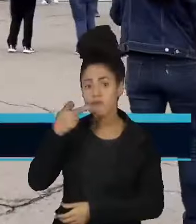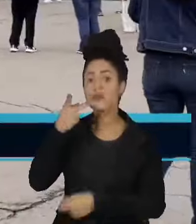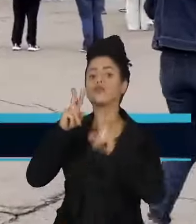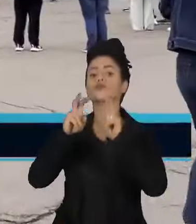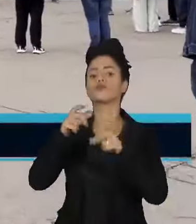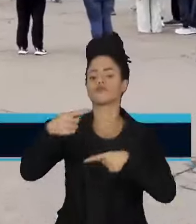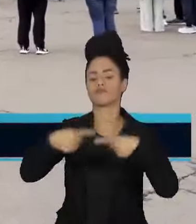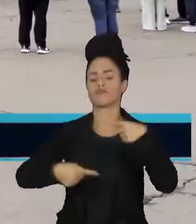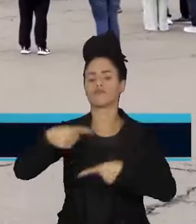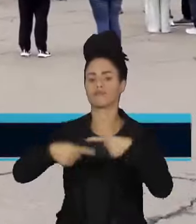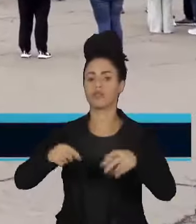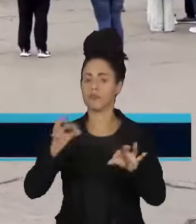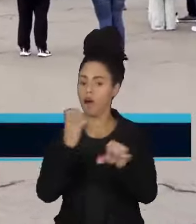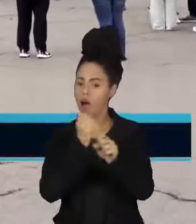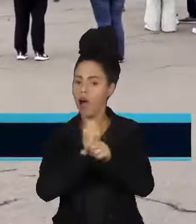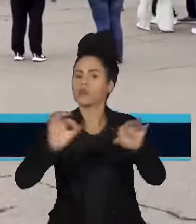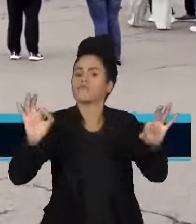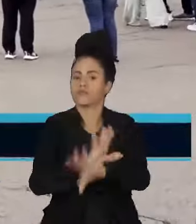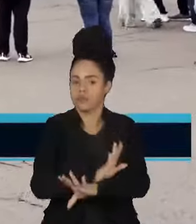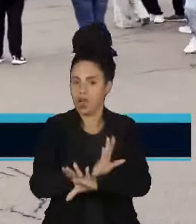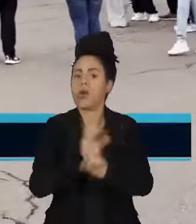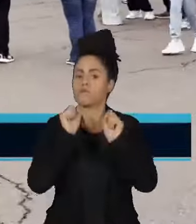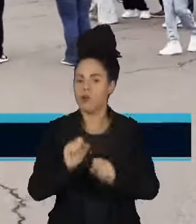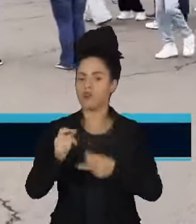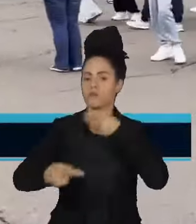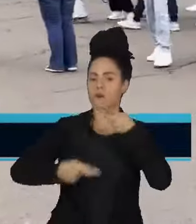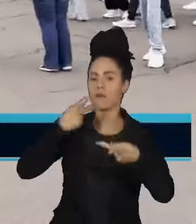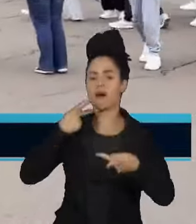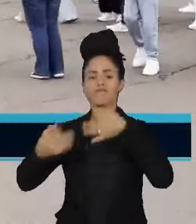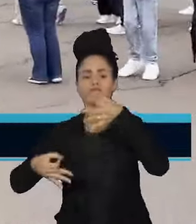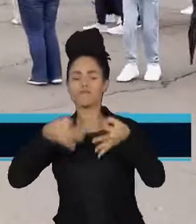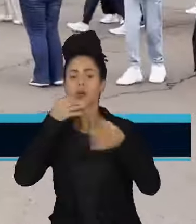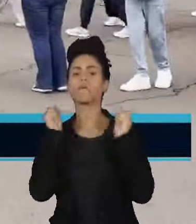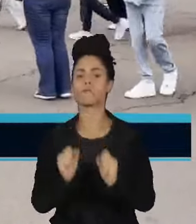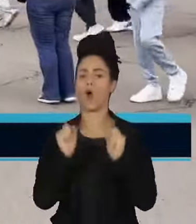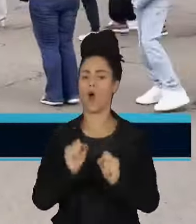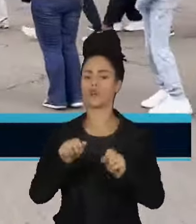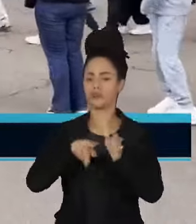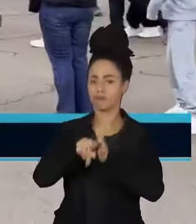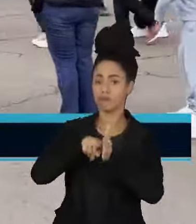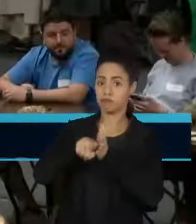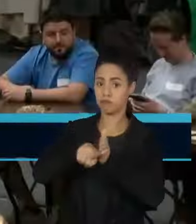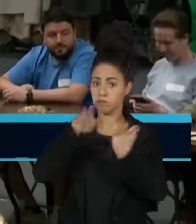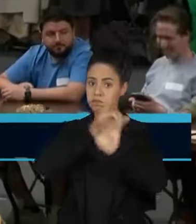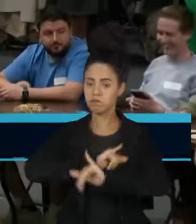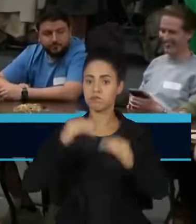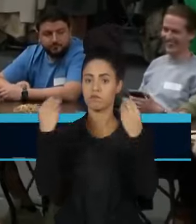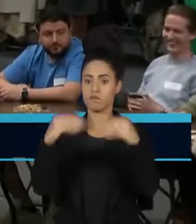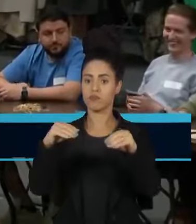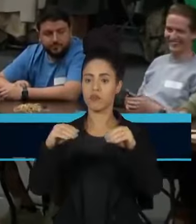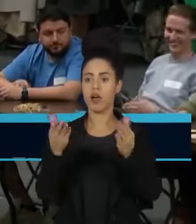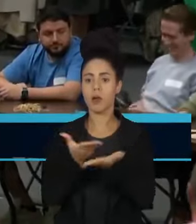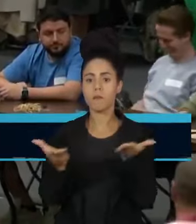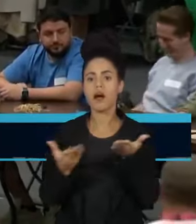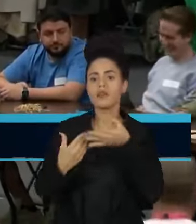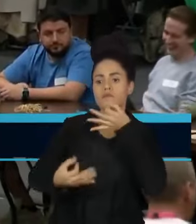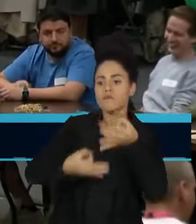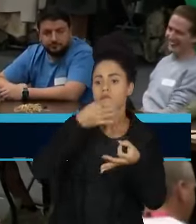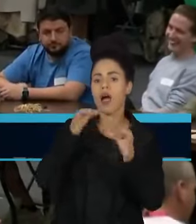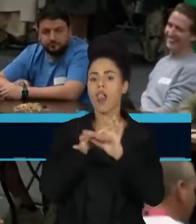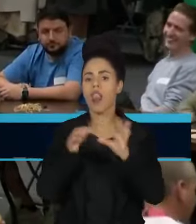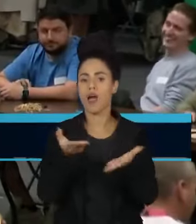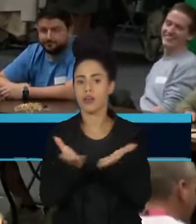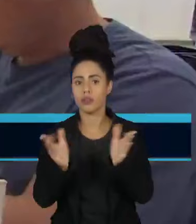política quando as urnas fecharem e as primeiras pesquisas de boca de unaa forem divulgadas a apuração segue